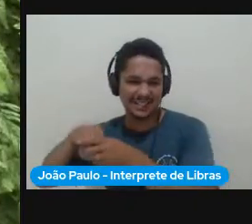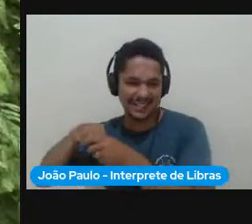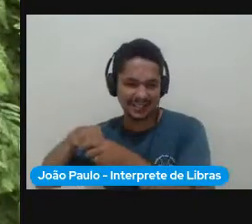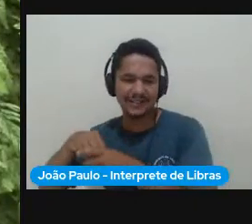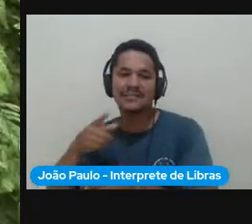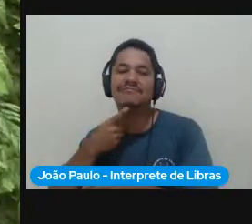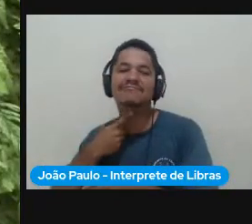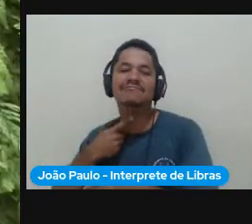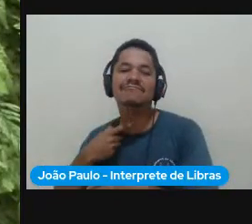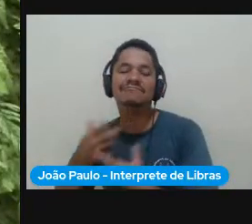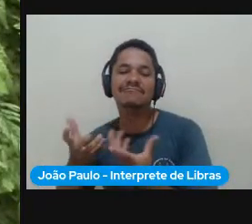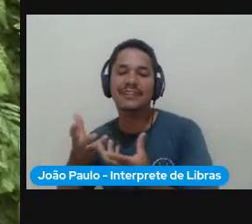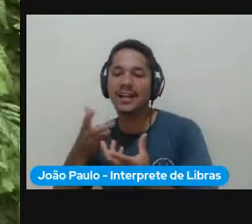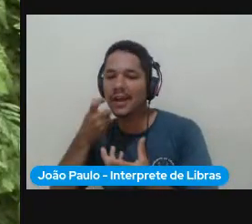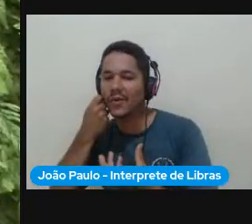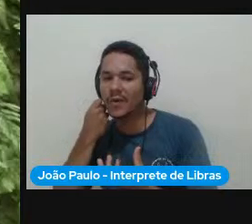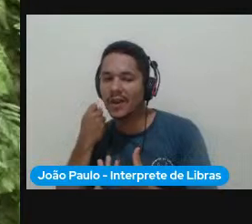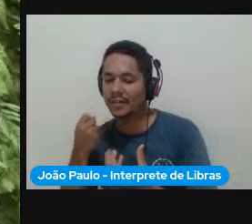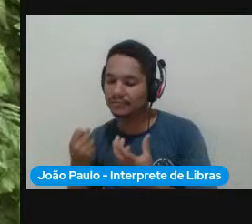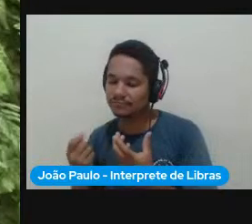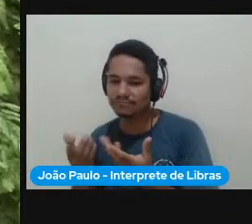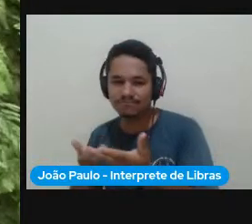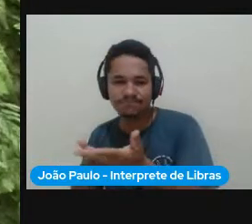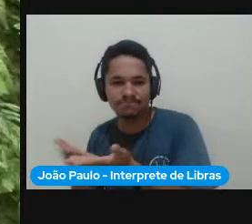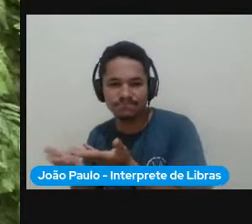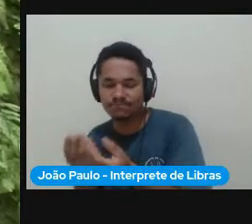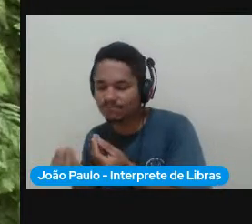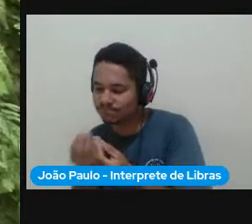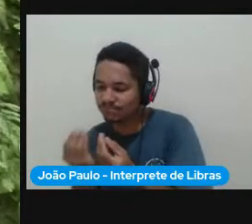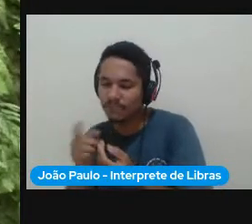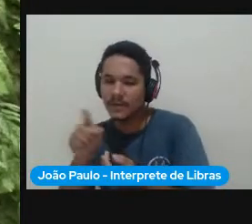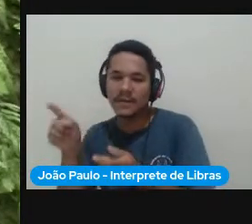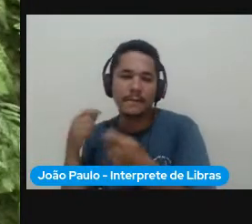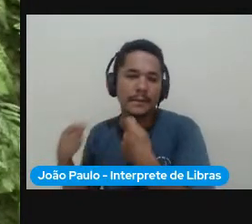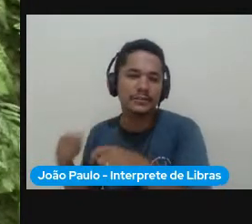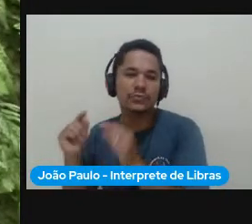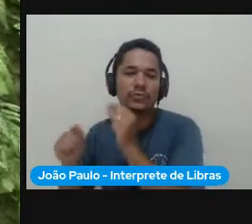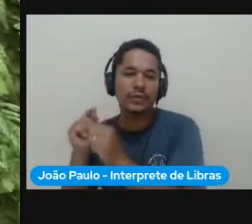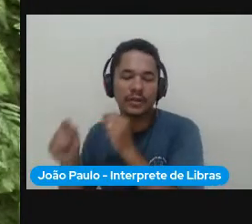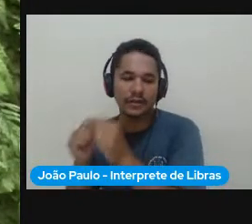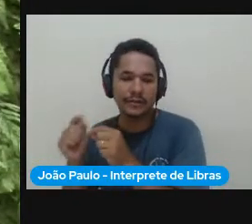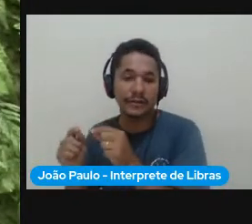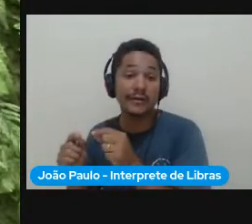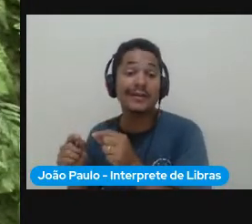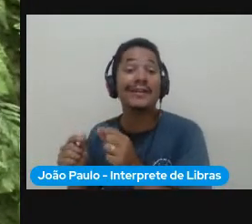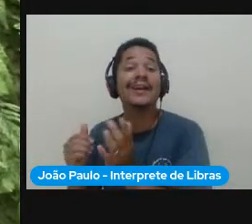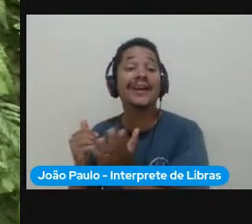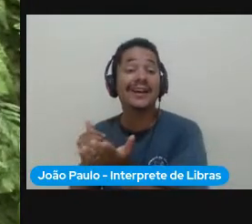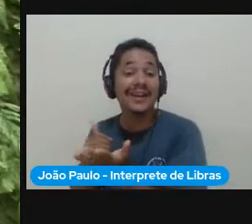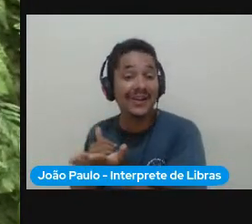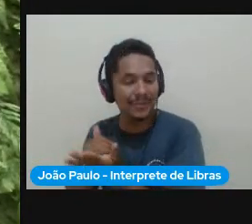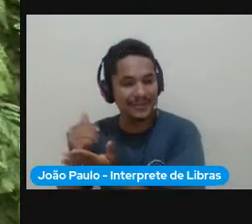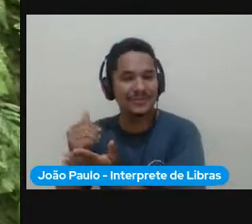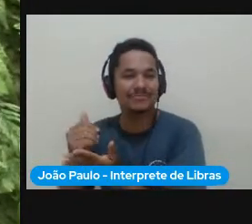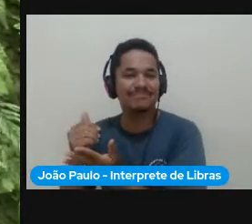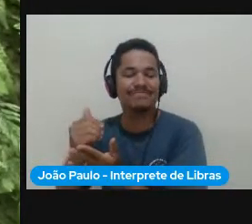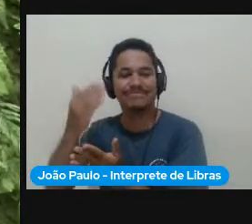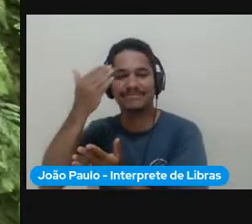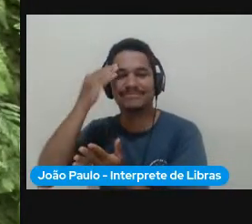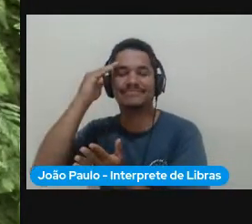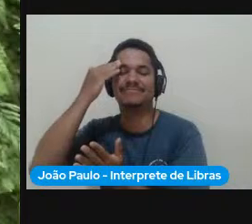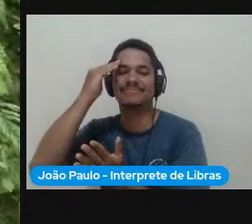de acolhermos umas às outras, entender ali as nossas necessidades. A partir daí, nós entendemos que